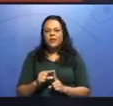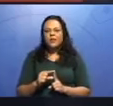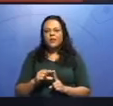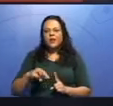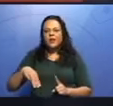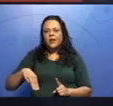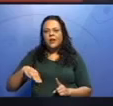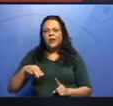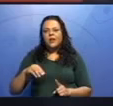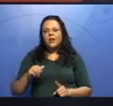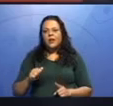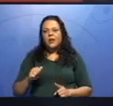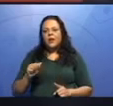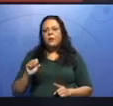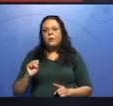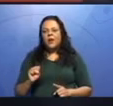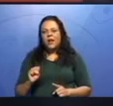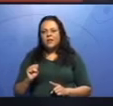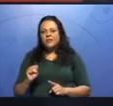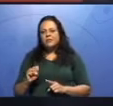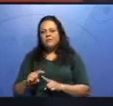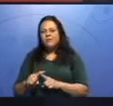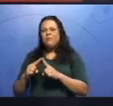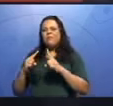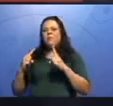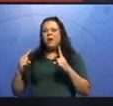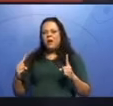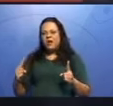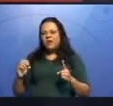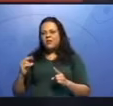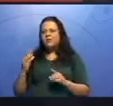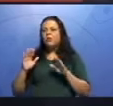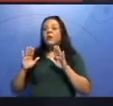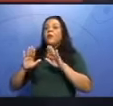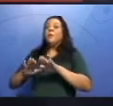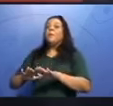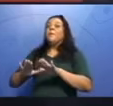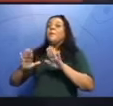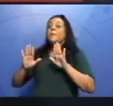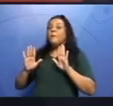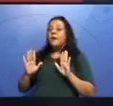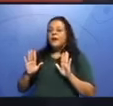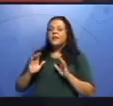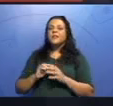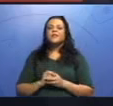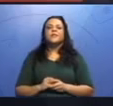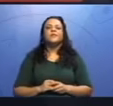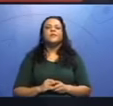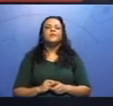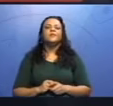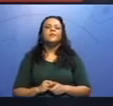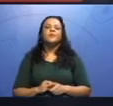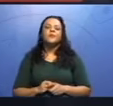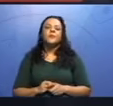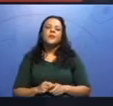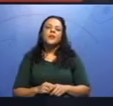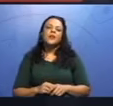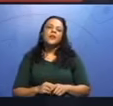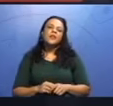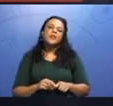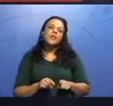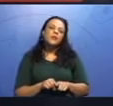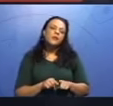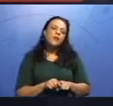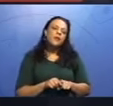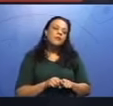agora da minha frase, da oração que eu disse sobre o sorvete. No entanto, também são usadas.